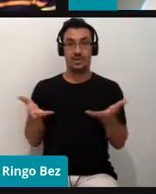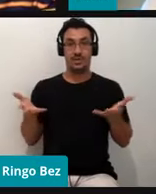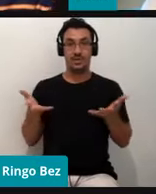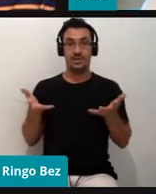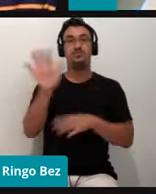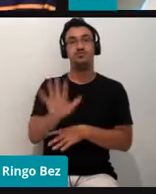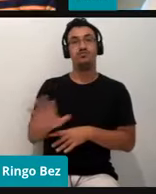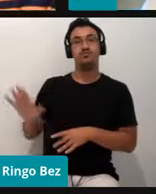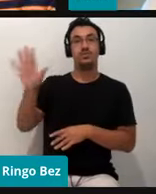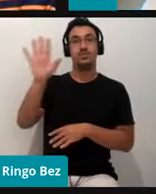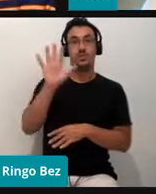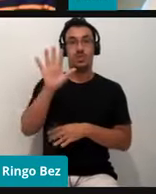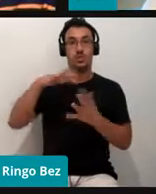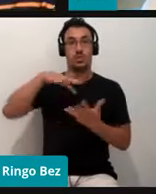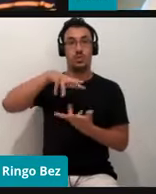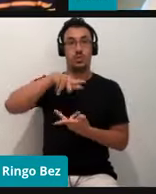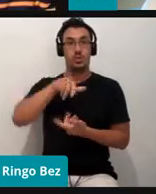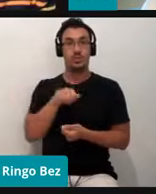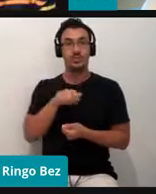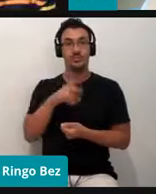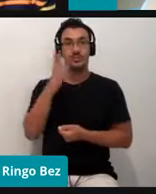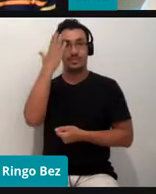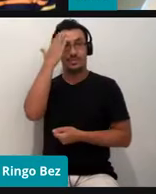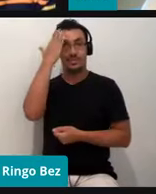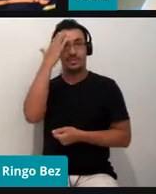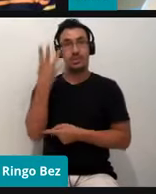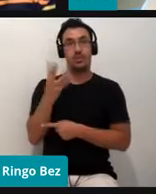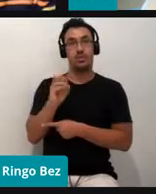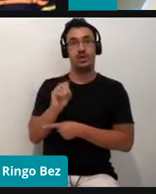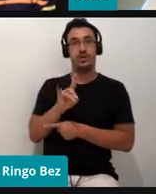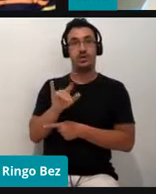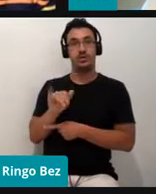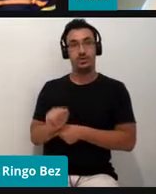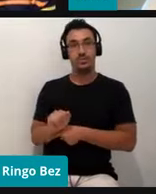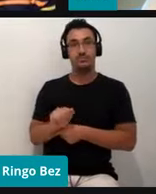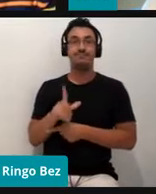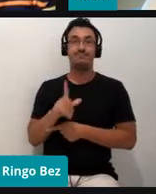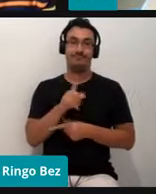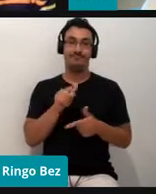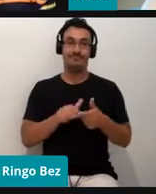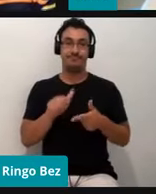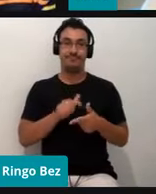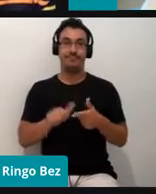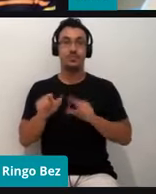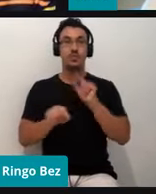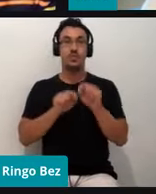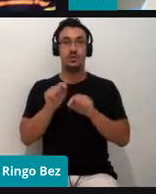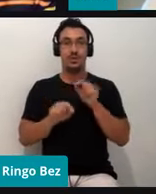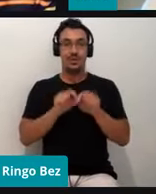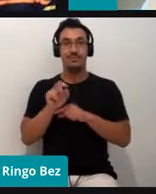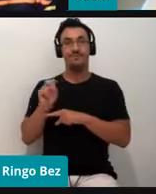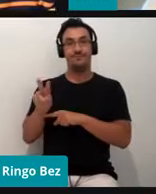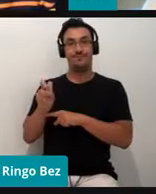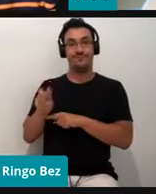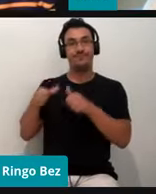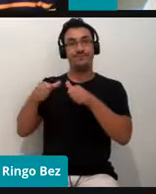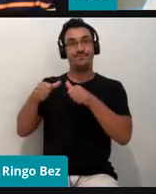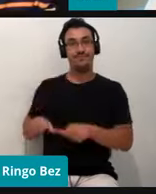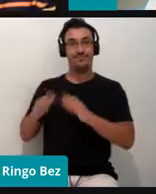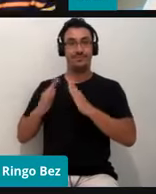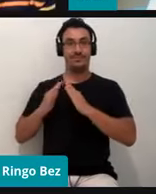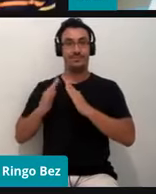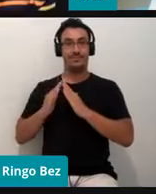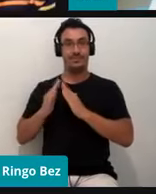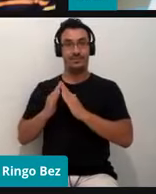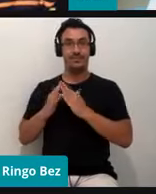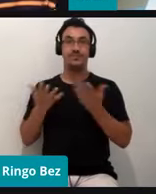estamos vivendo uma quarentena provocada por um vírus que tem nos deixado em casa. Na